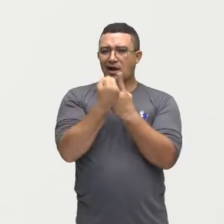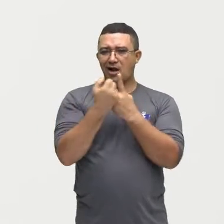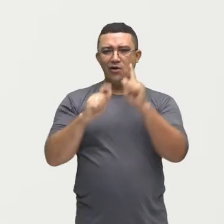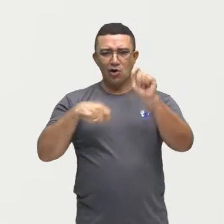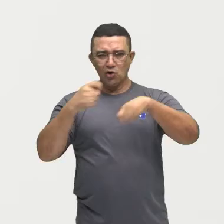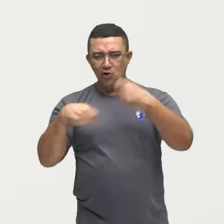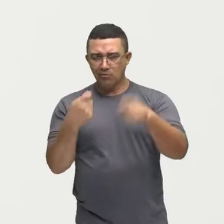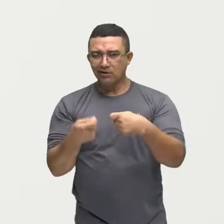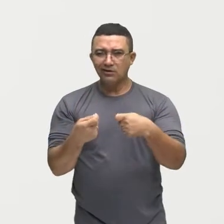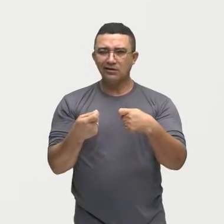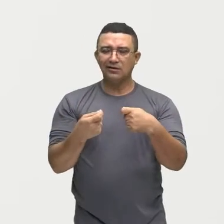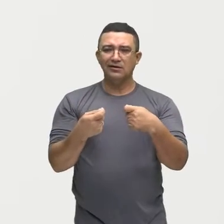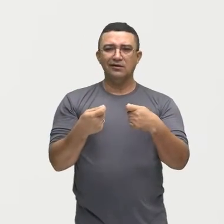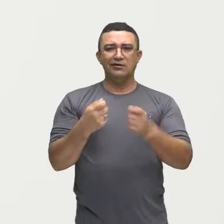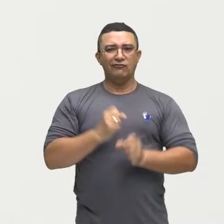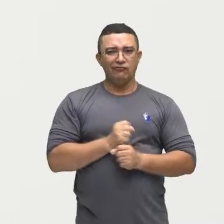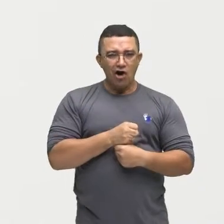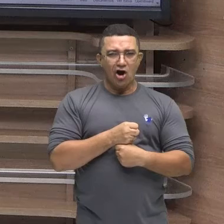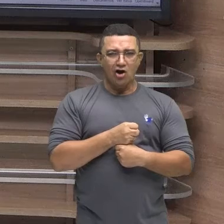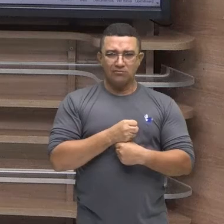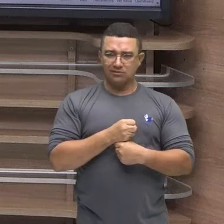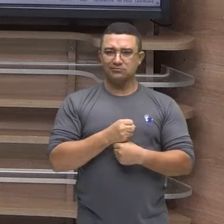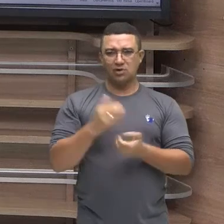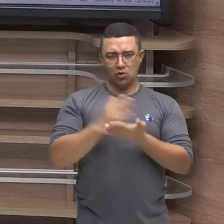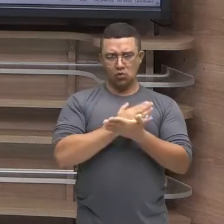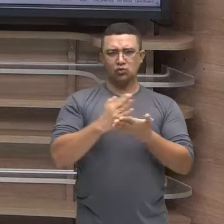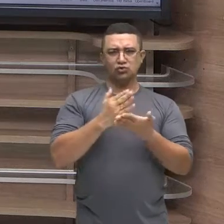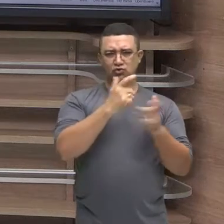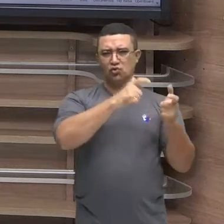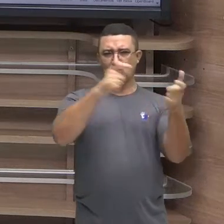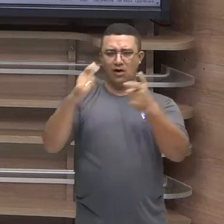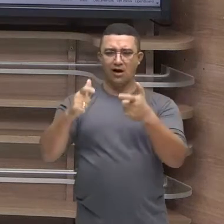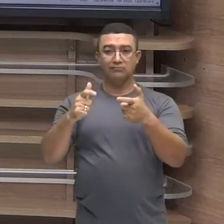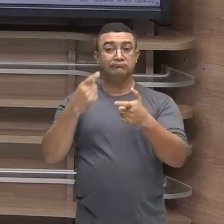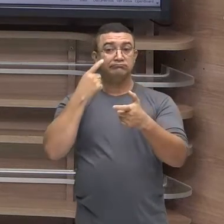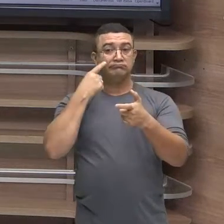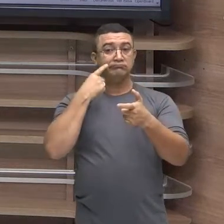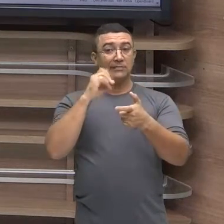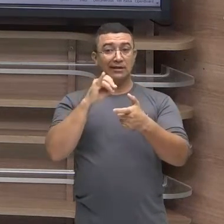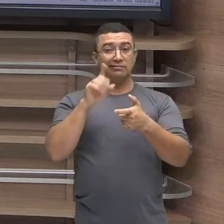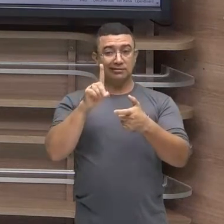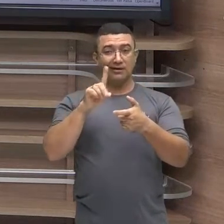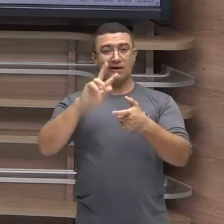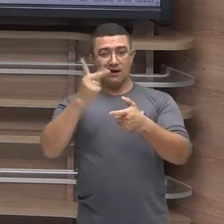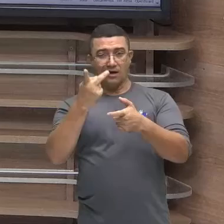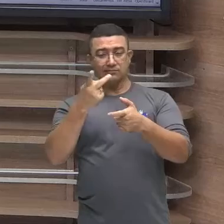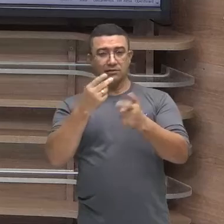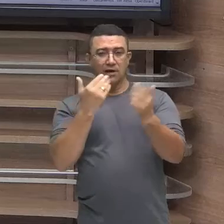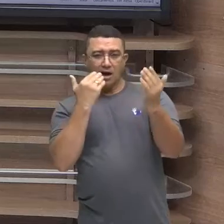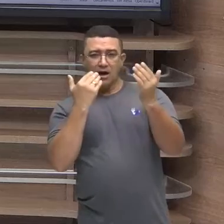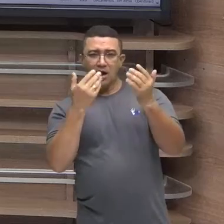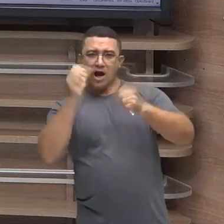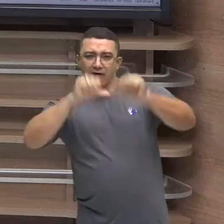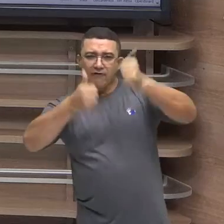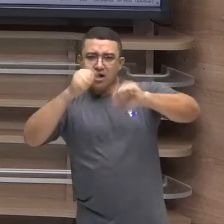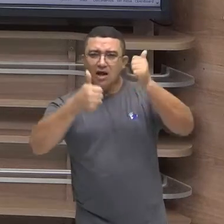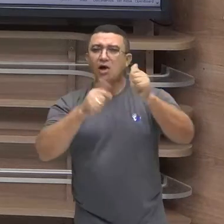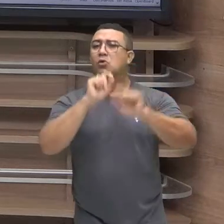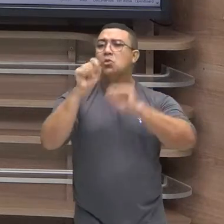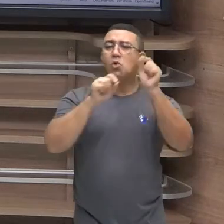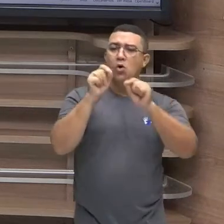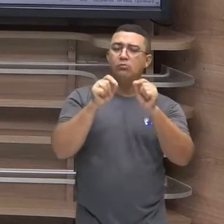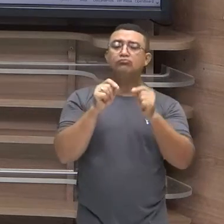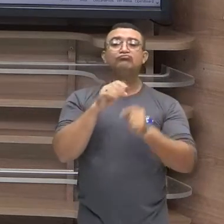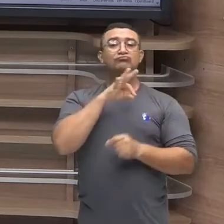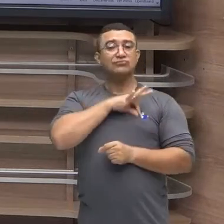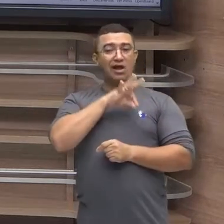o IDH, ele vai avaliar ali a questão da renda, né, da economia. Então só para a gente relembrar, o IDH ele